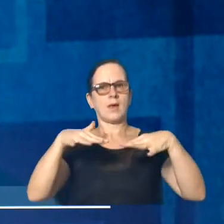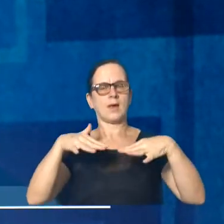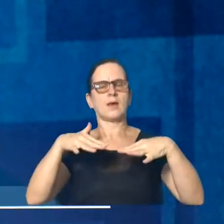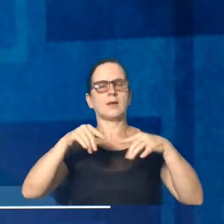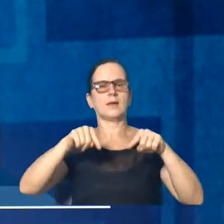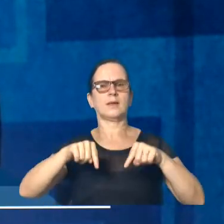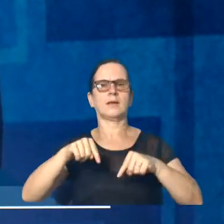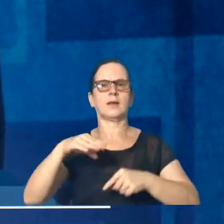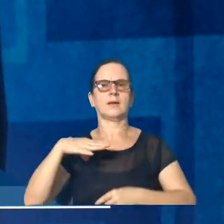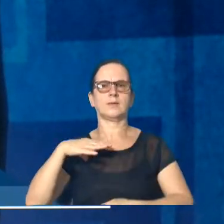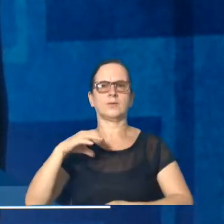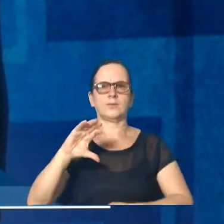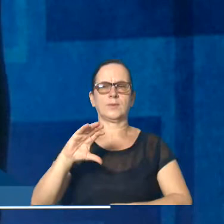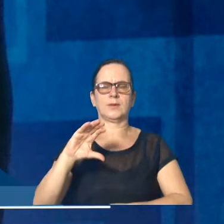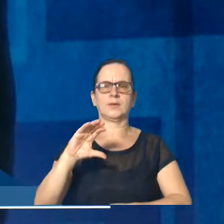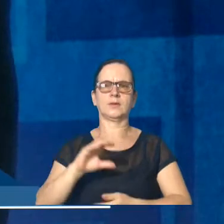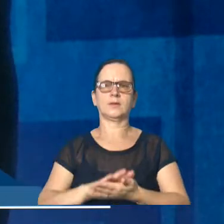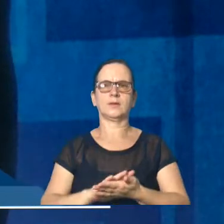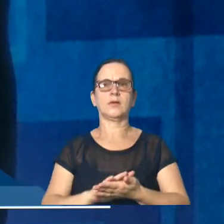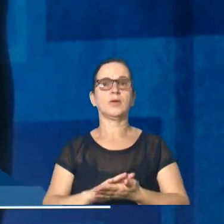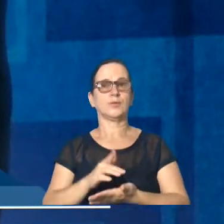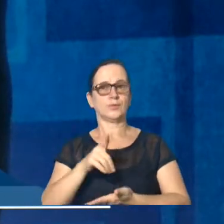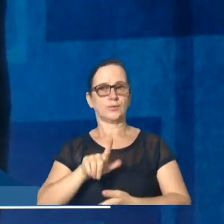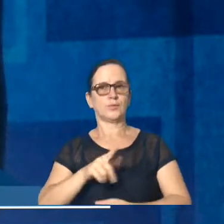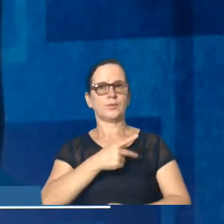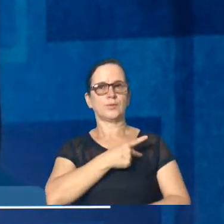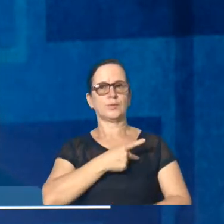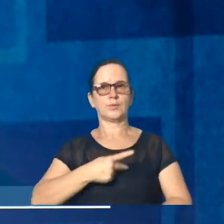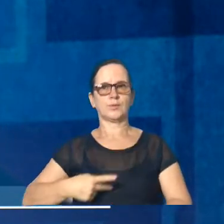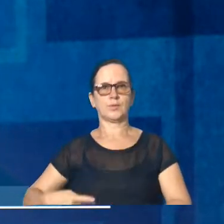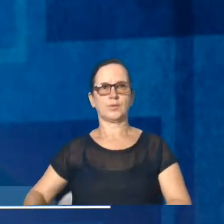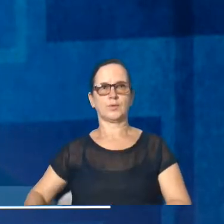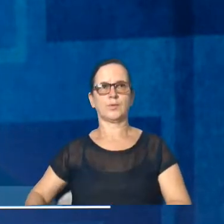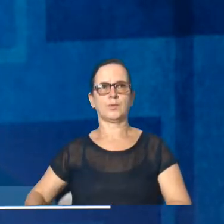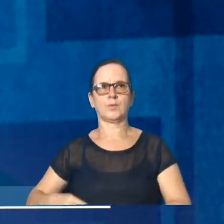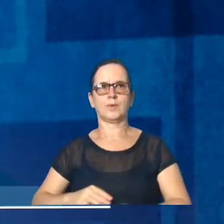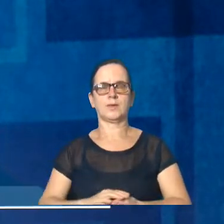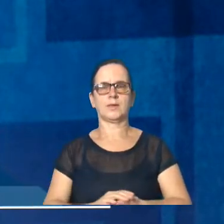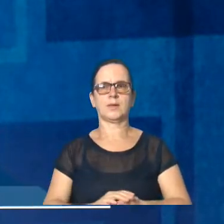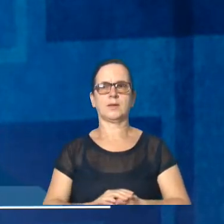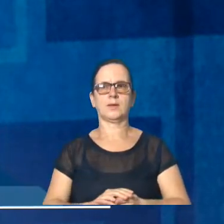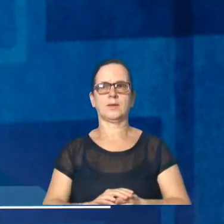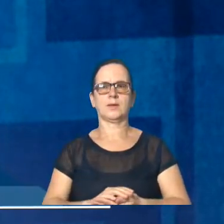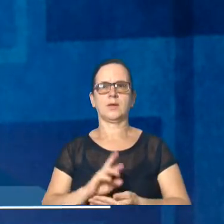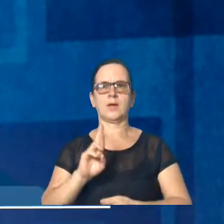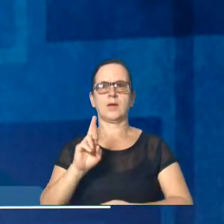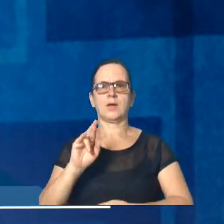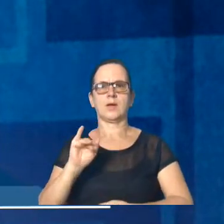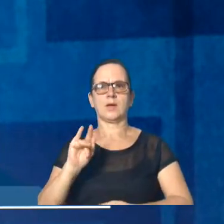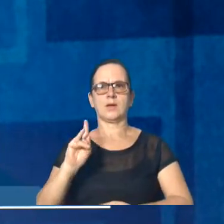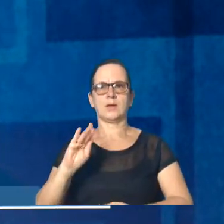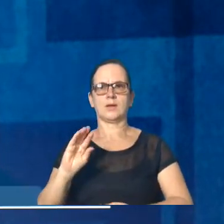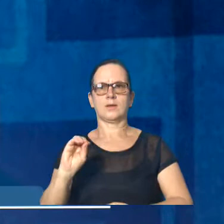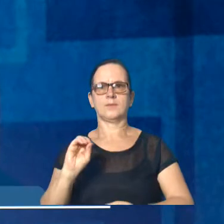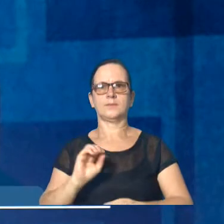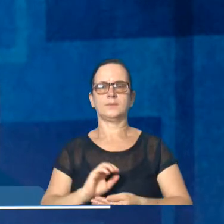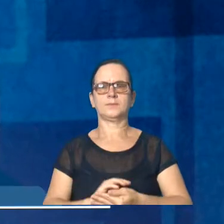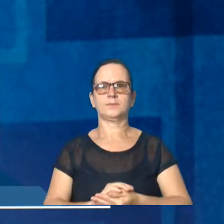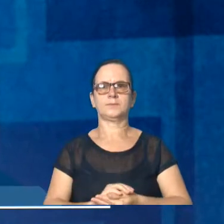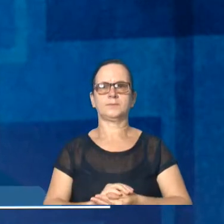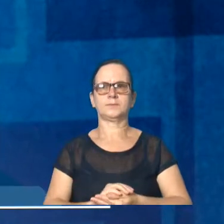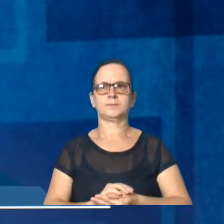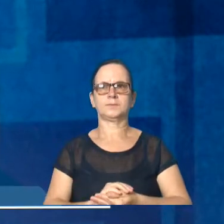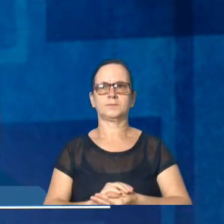Câmara Municipal de Cubatão e será comandada mais uma vez pelo presidente desta Casa de Leis, o vereador Ricardo Oliveira